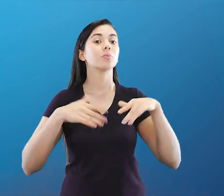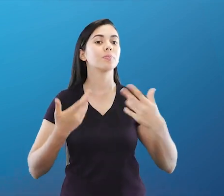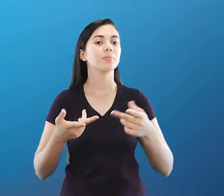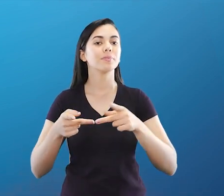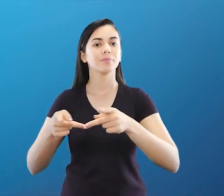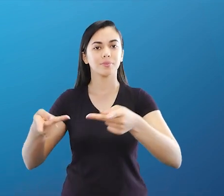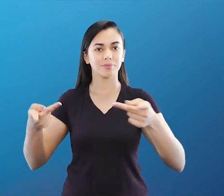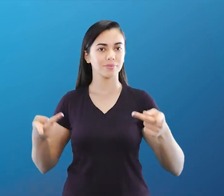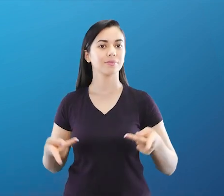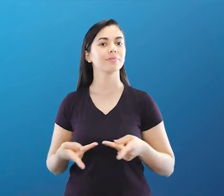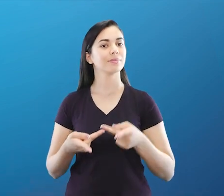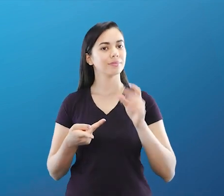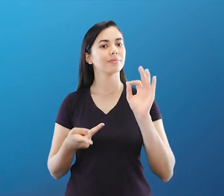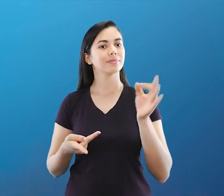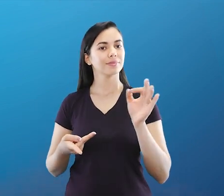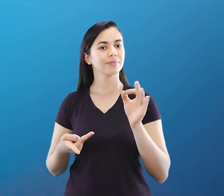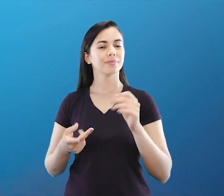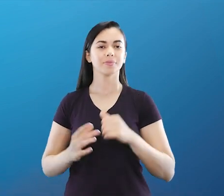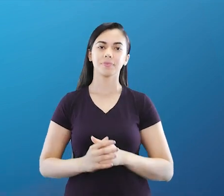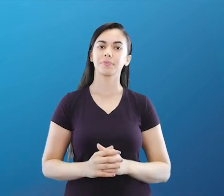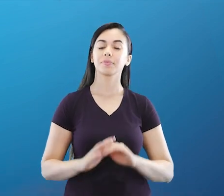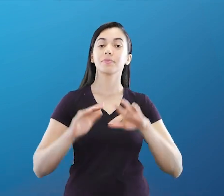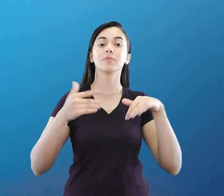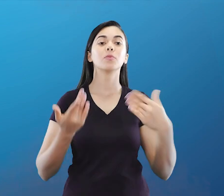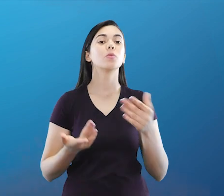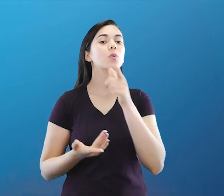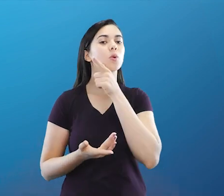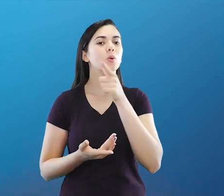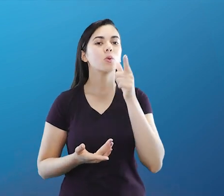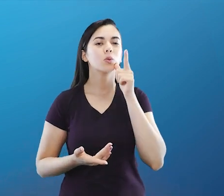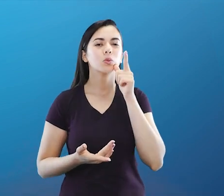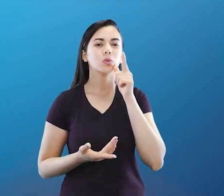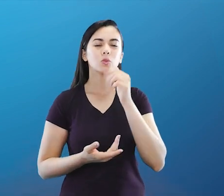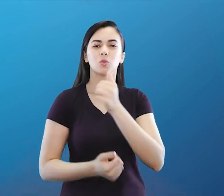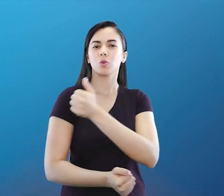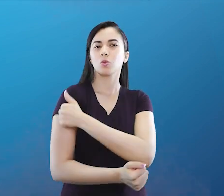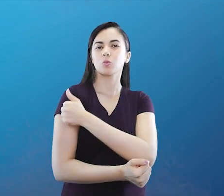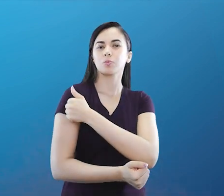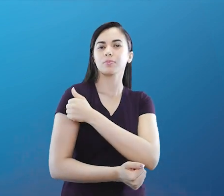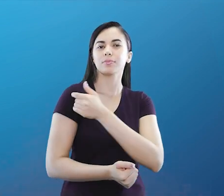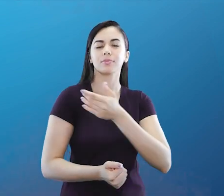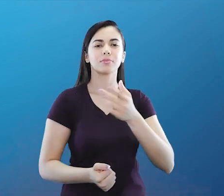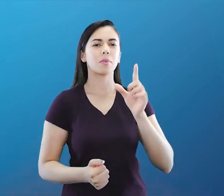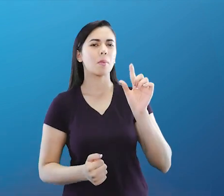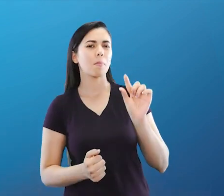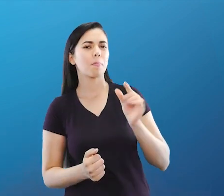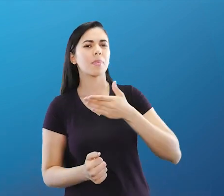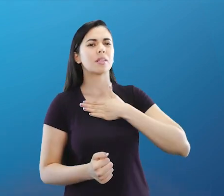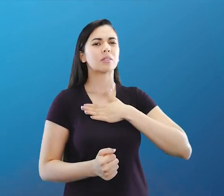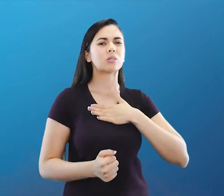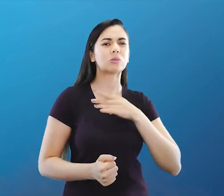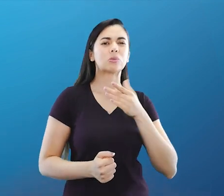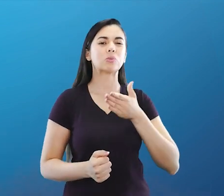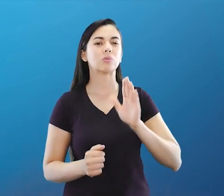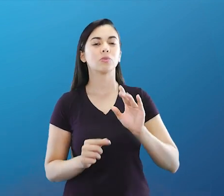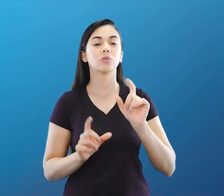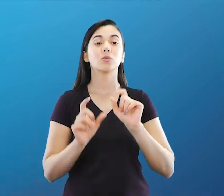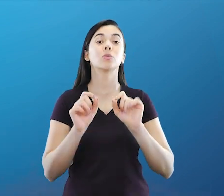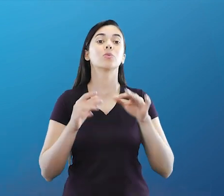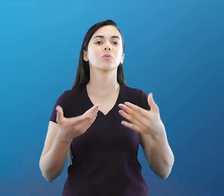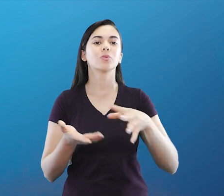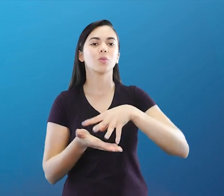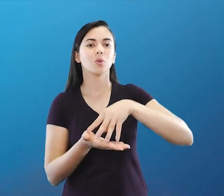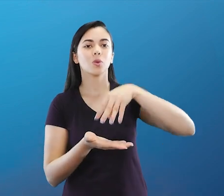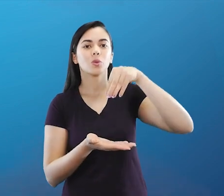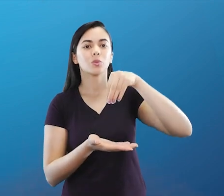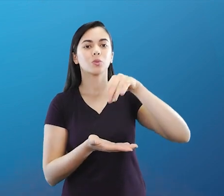A pizza, tá bom? E qual é o lanche que os alunos menos têm preferência? A coxinha, olha